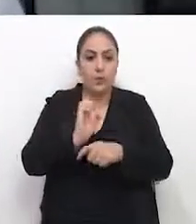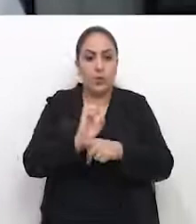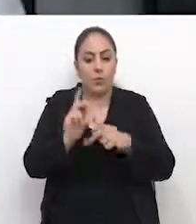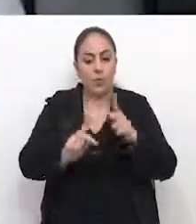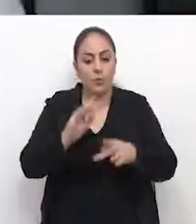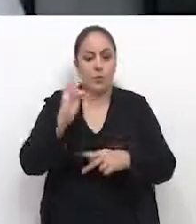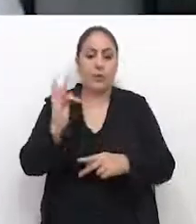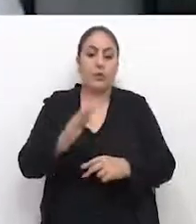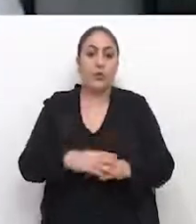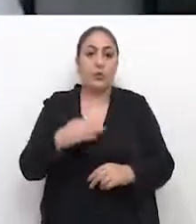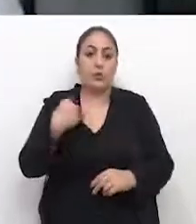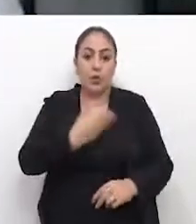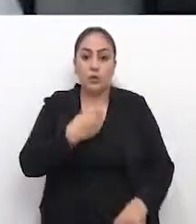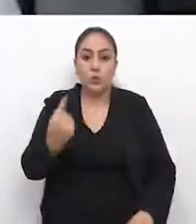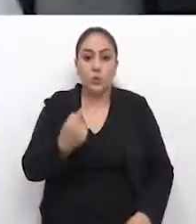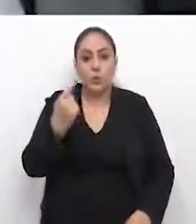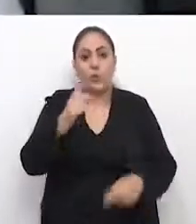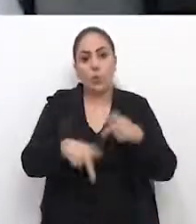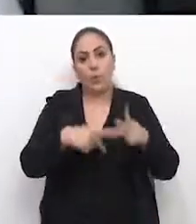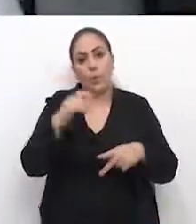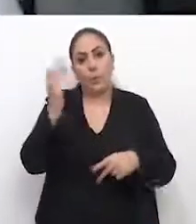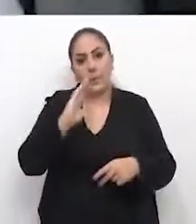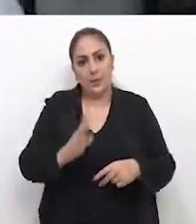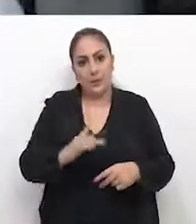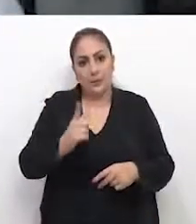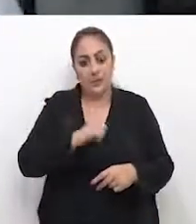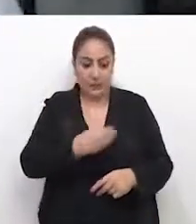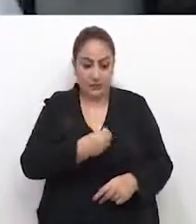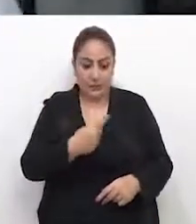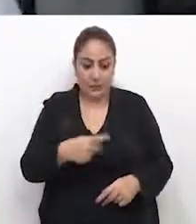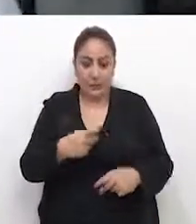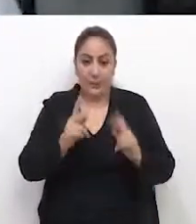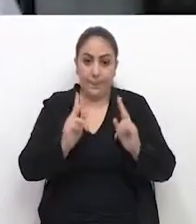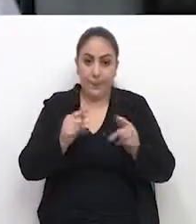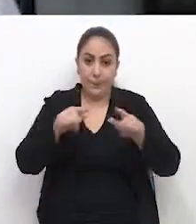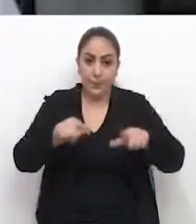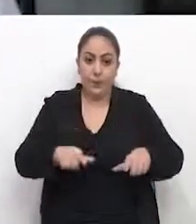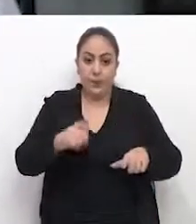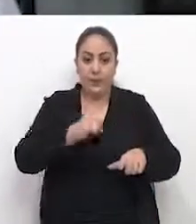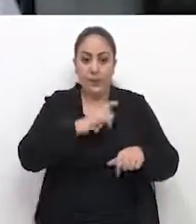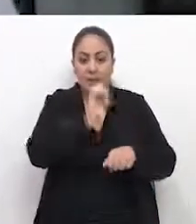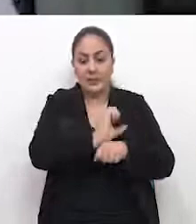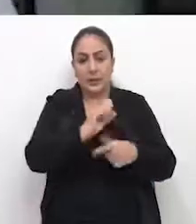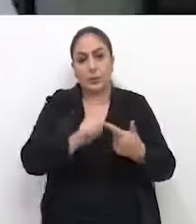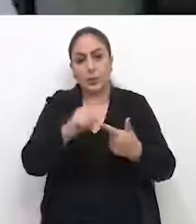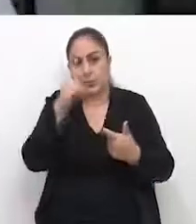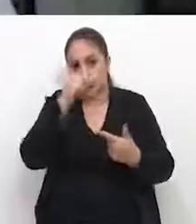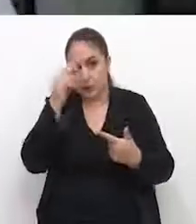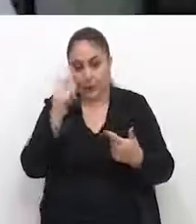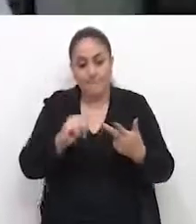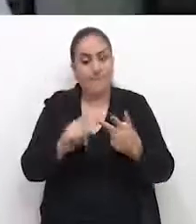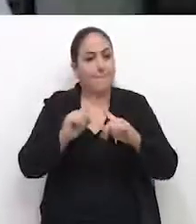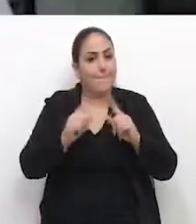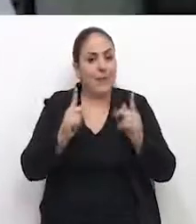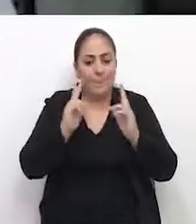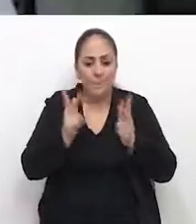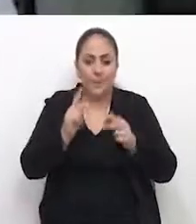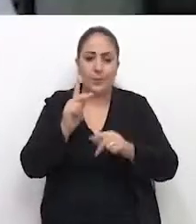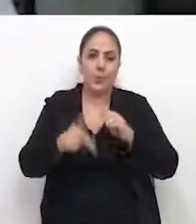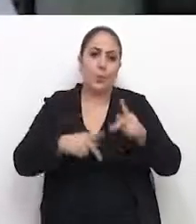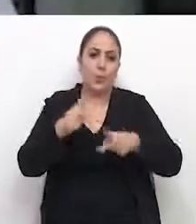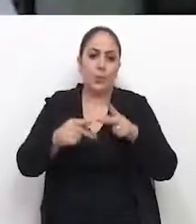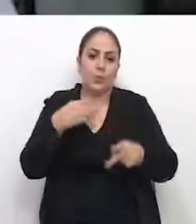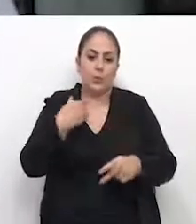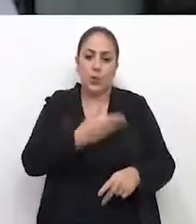estadual e um povo federal. Somos um só povo, o povo brasileiro, que se distribui nesse imenso território em estados e municípios, mas